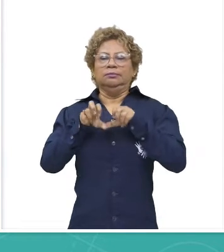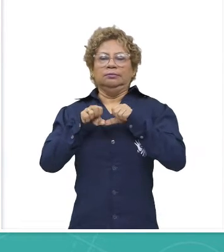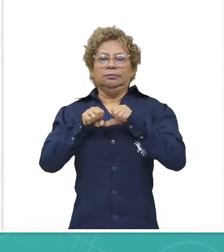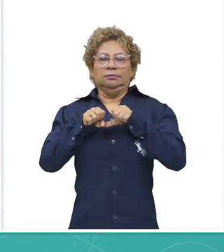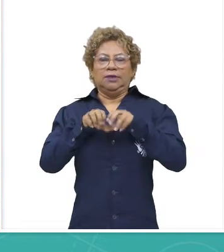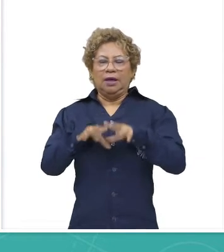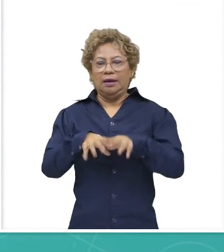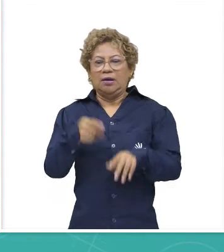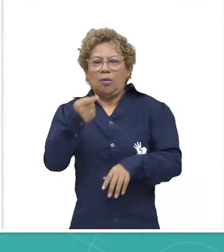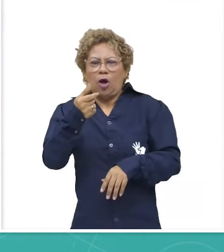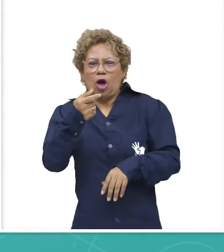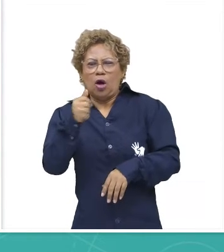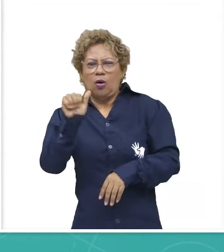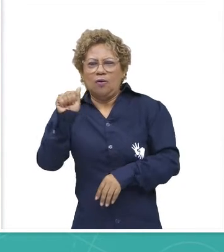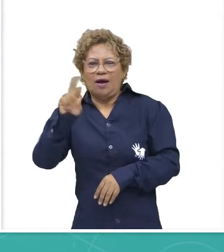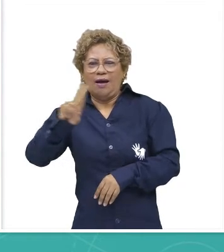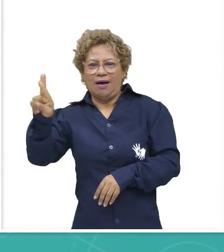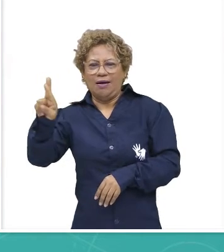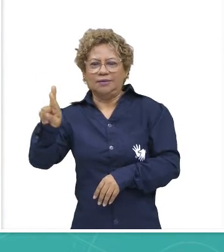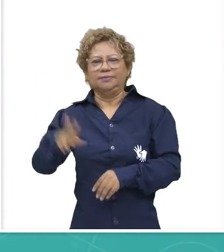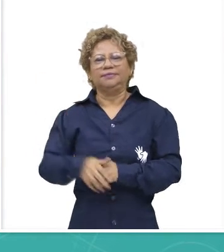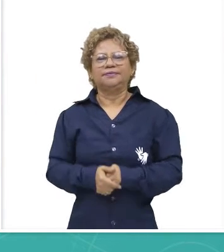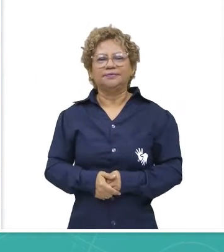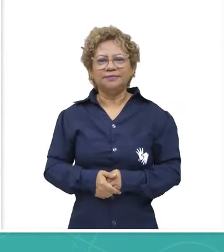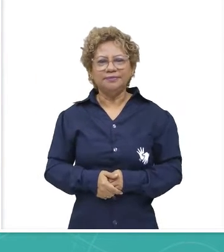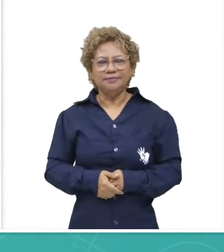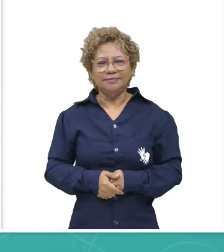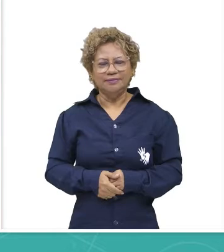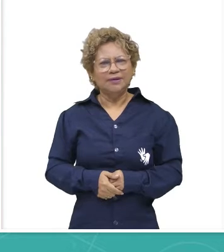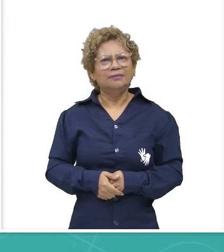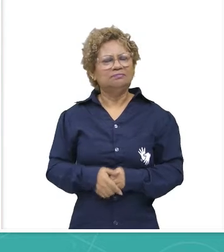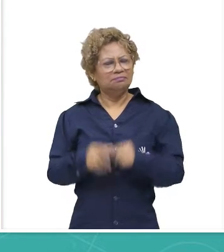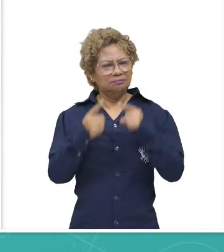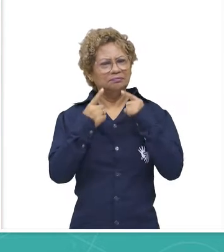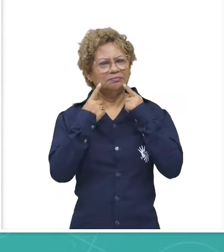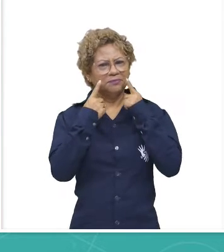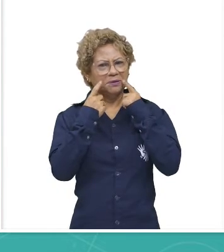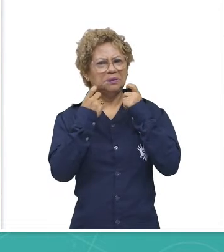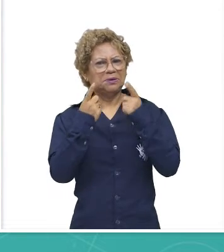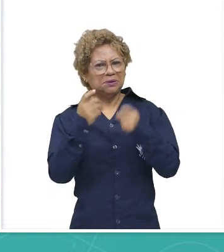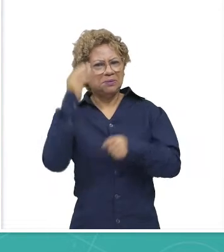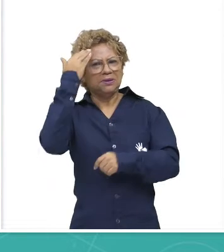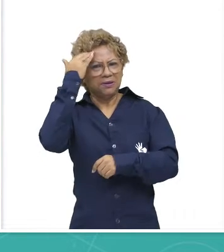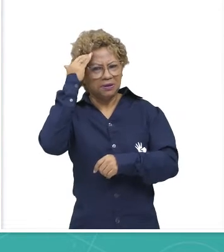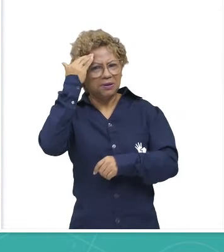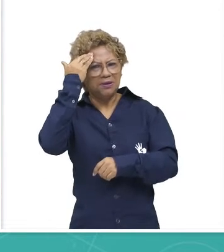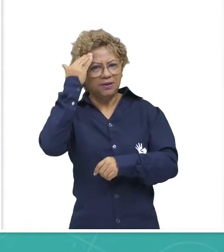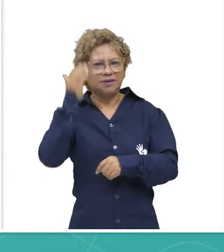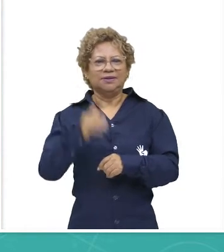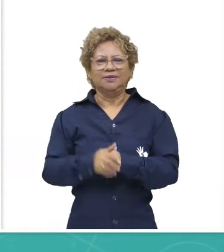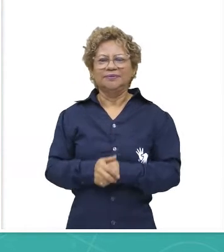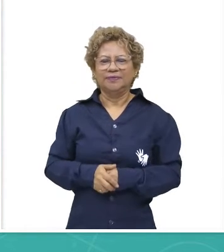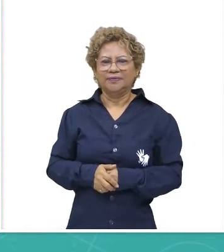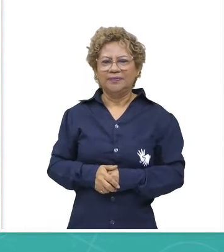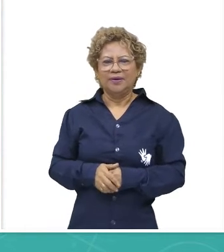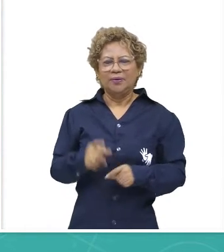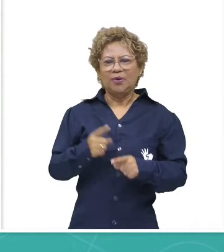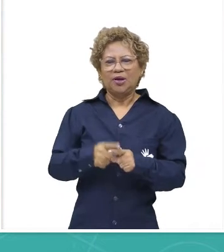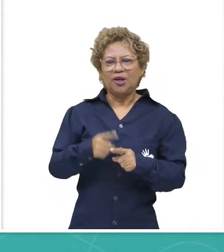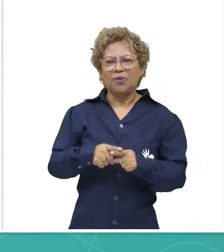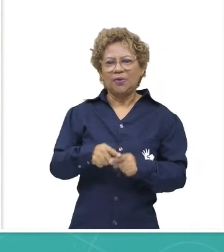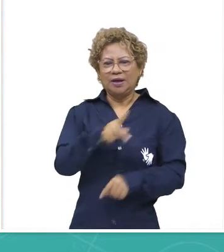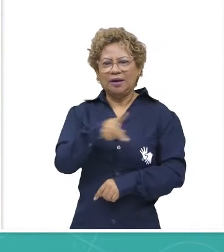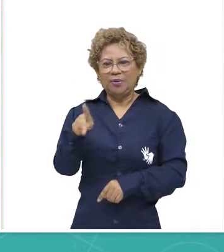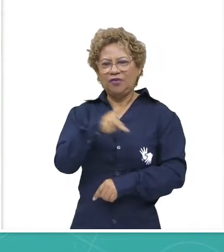aí você tem dificuldade de respirar. Isso é muito interessante para a gente entender essas coisas. Quando eu era menor, que eu via